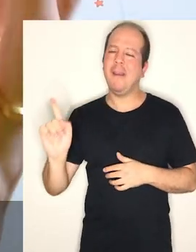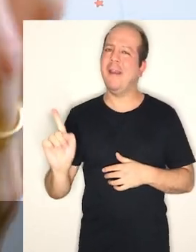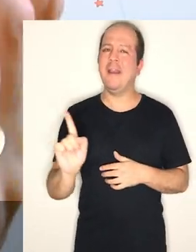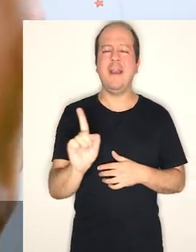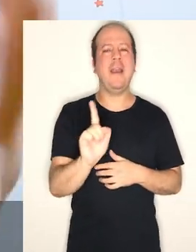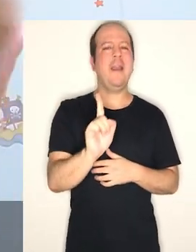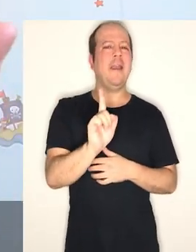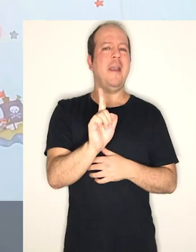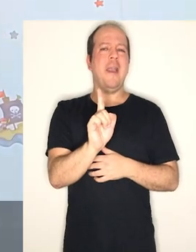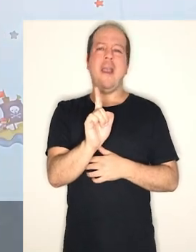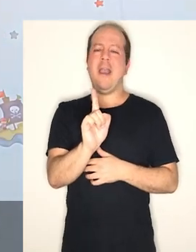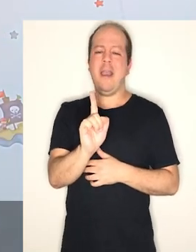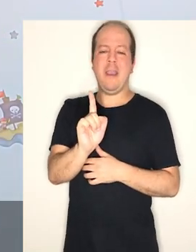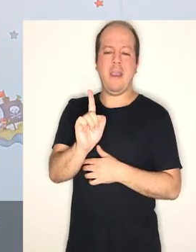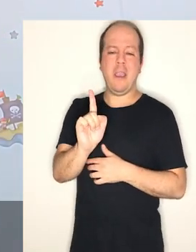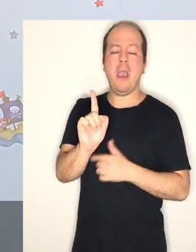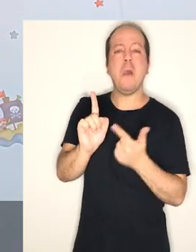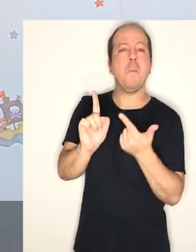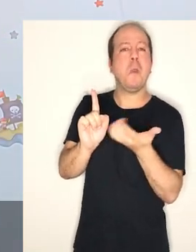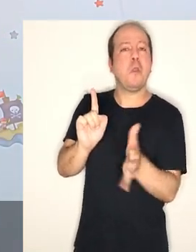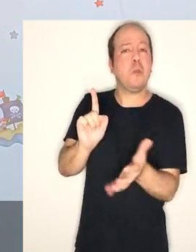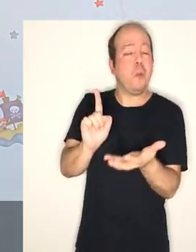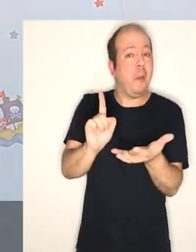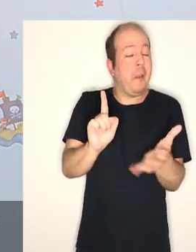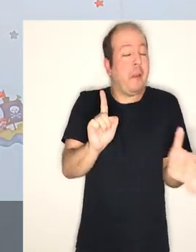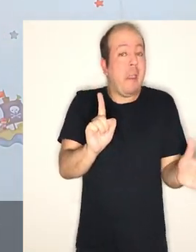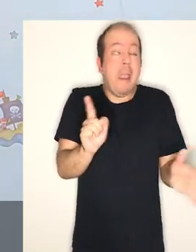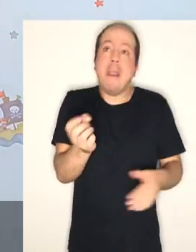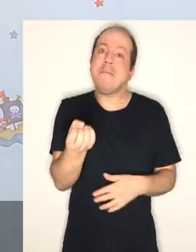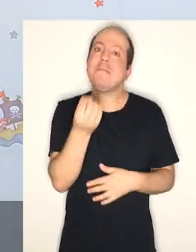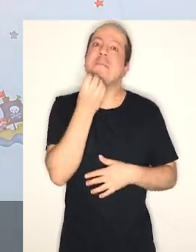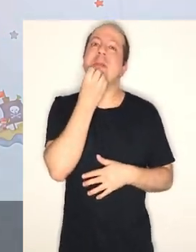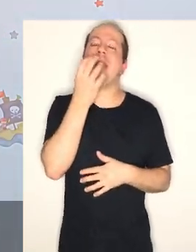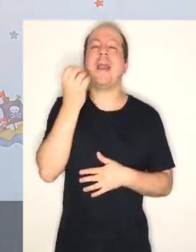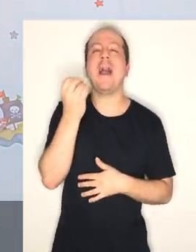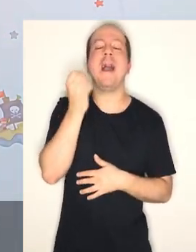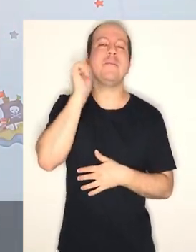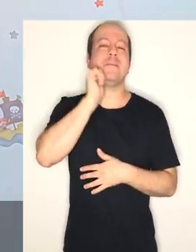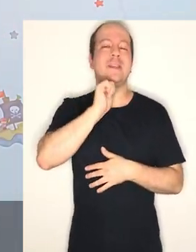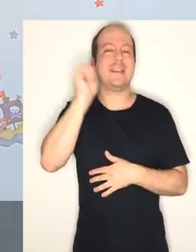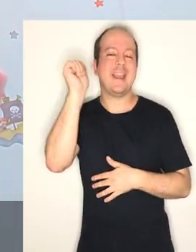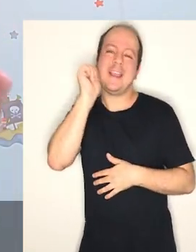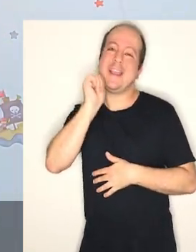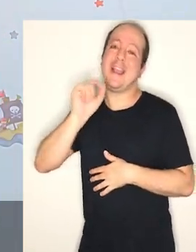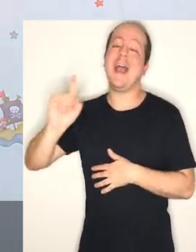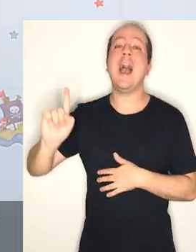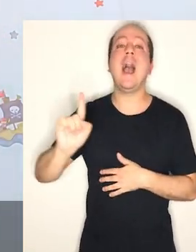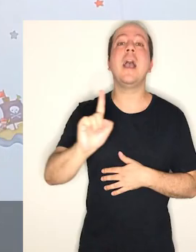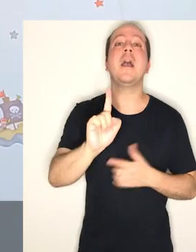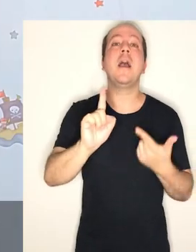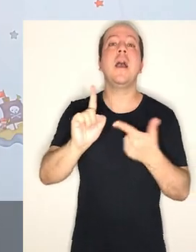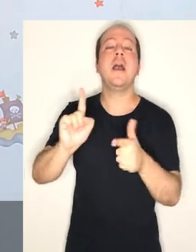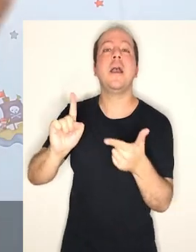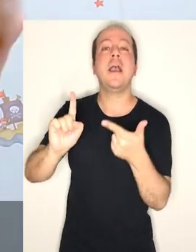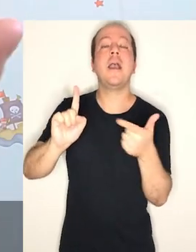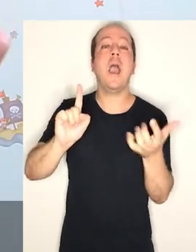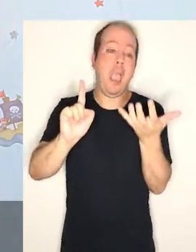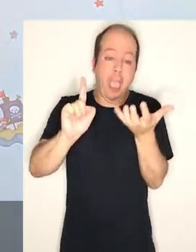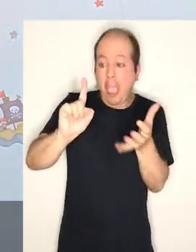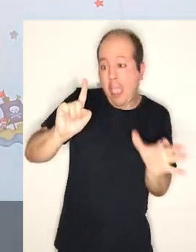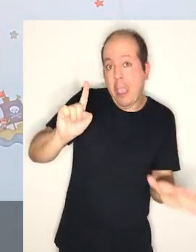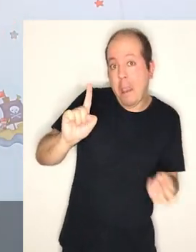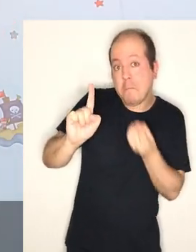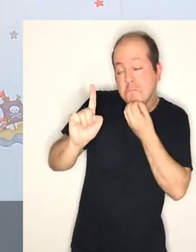não tem mais quem lhe queira bem. Essa menina não tem